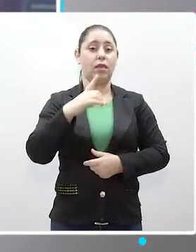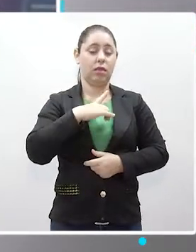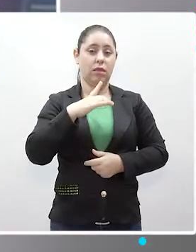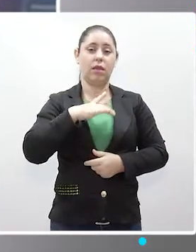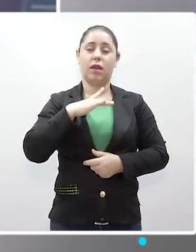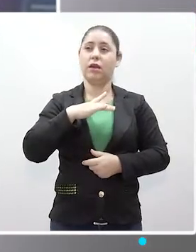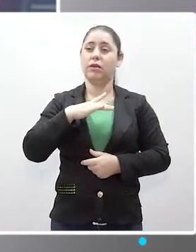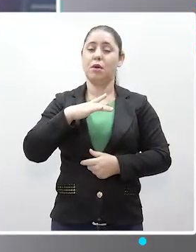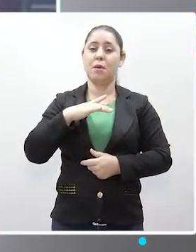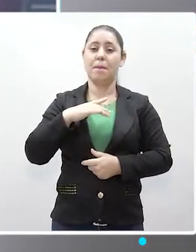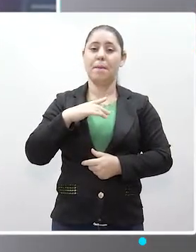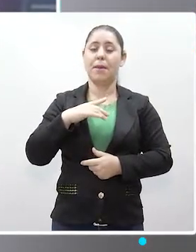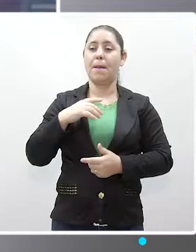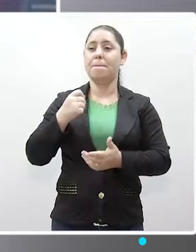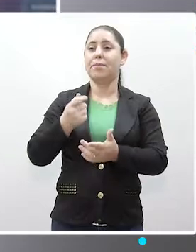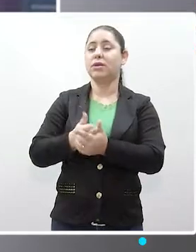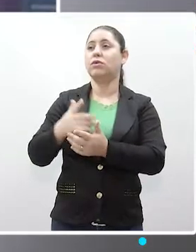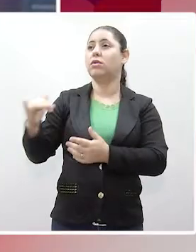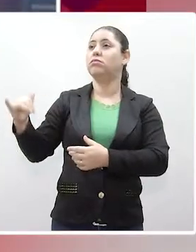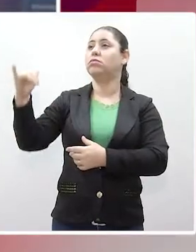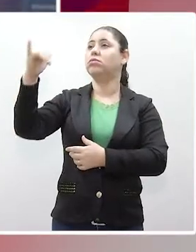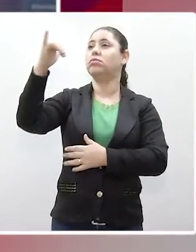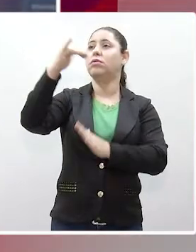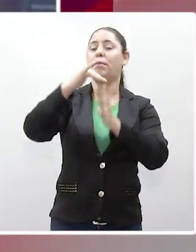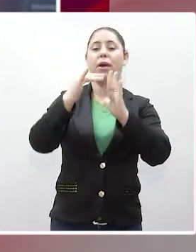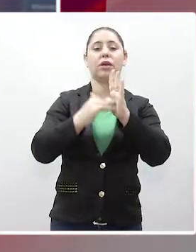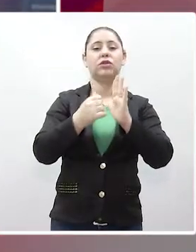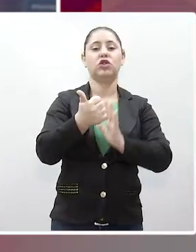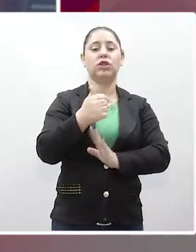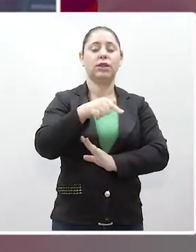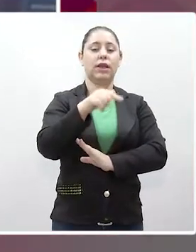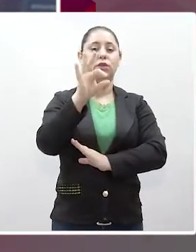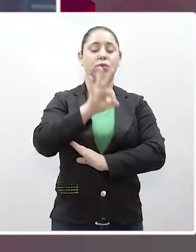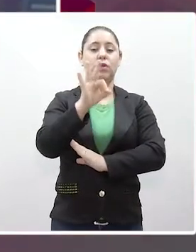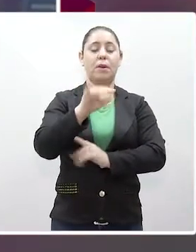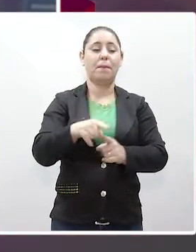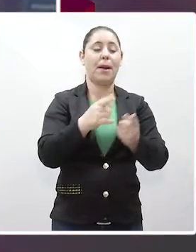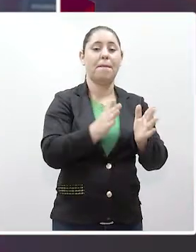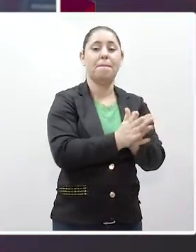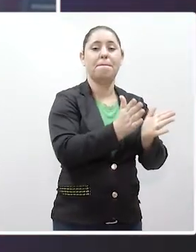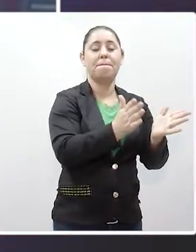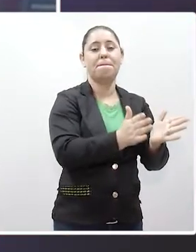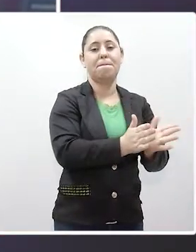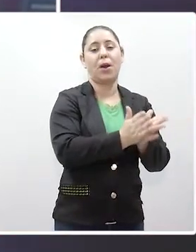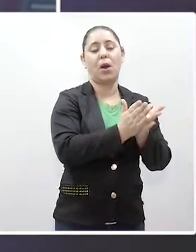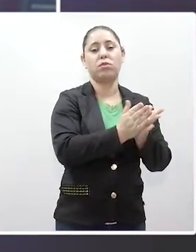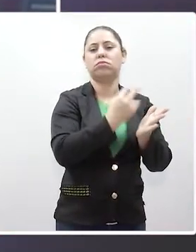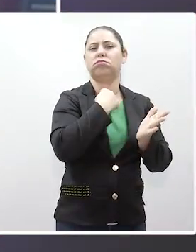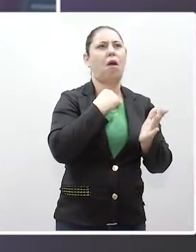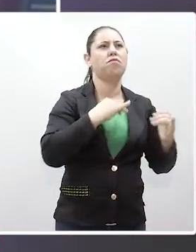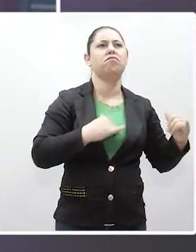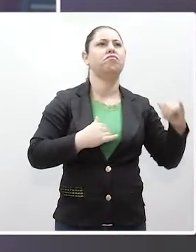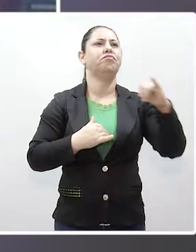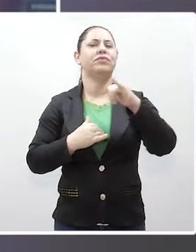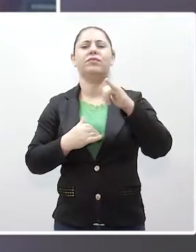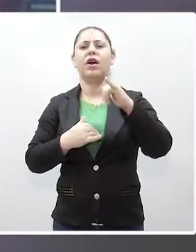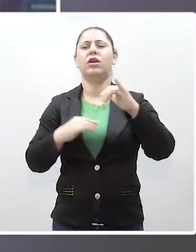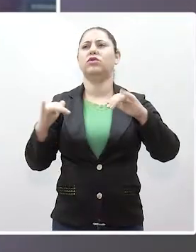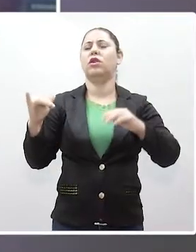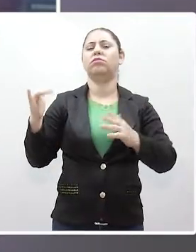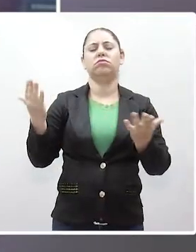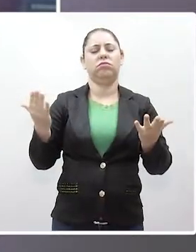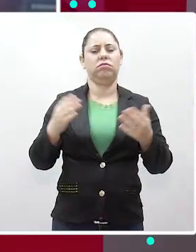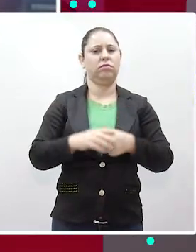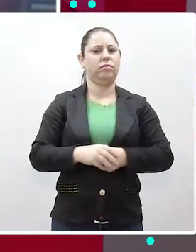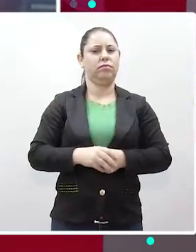você tem passagens aéreas, por exemplo, caindo 17%, mas uma família de baixa renda, por exemplo, não pode viajar com passagem